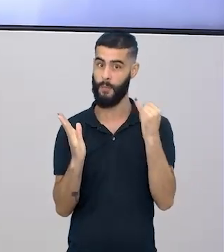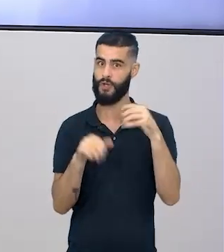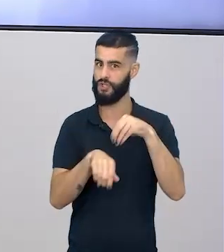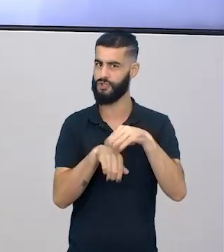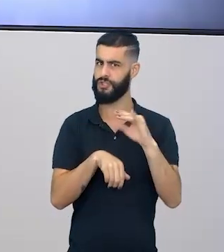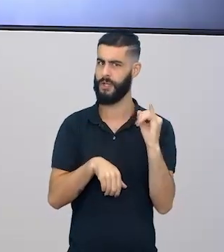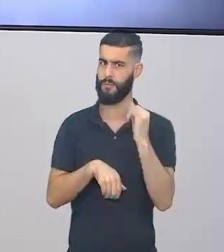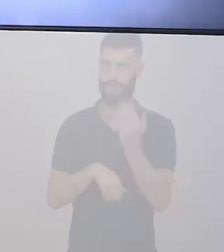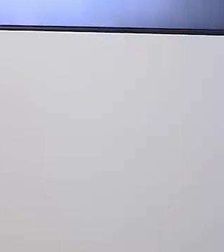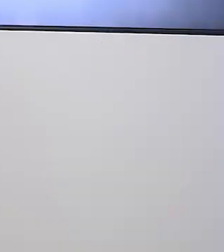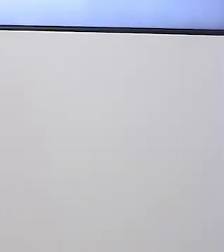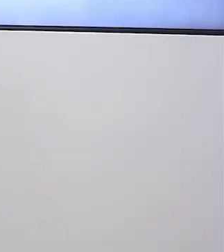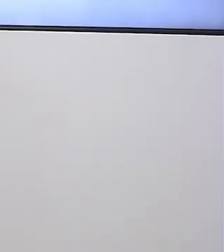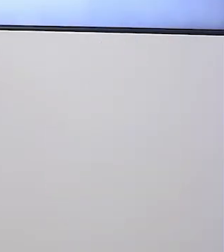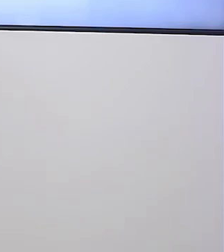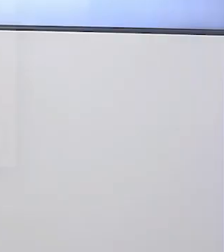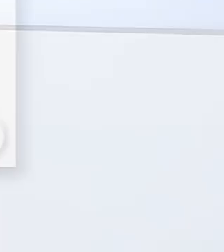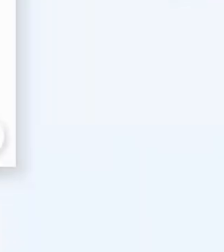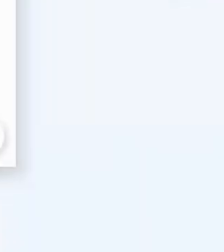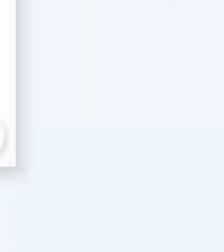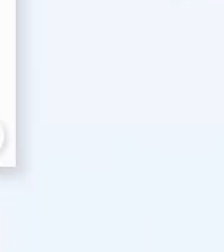lá?